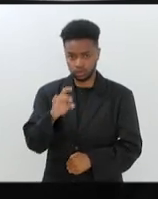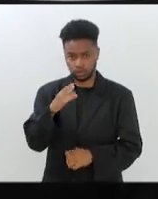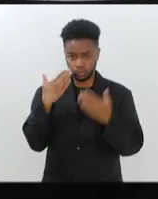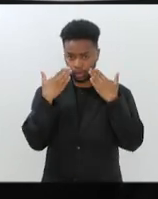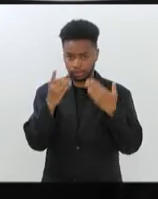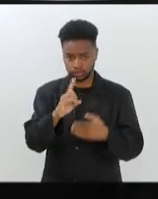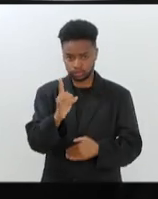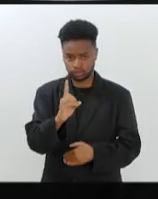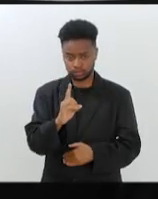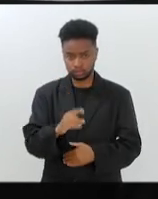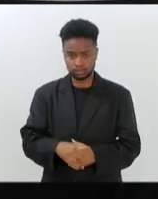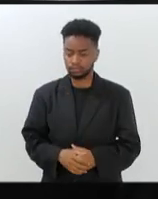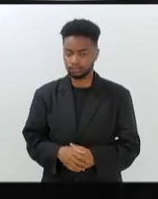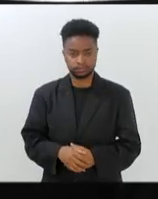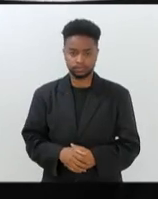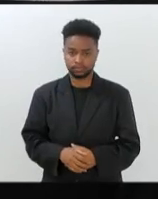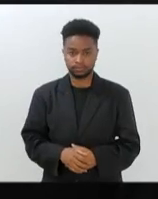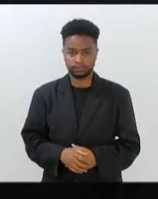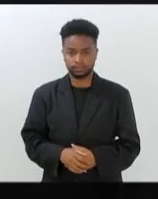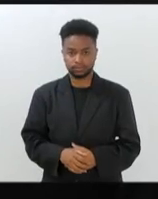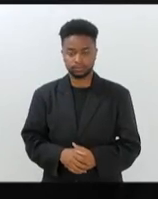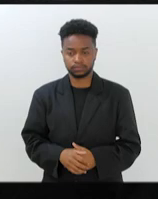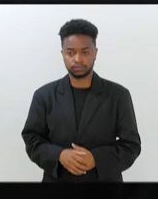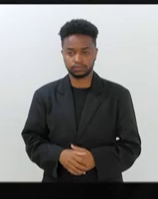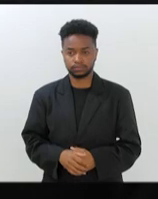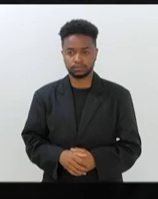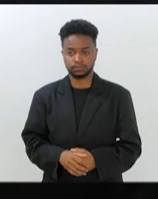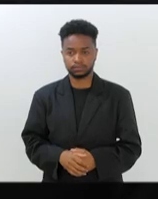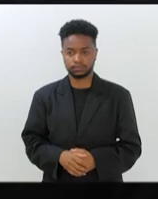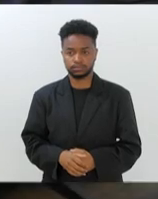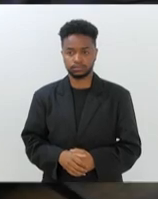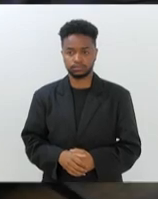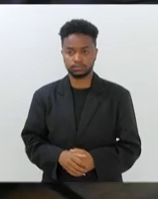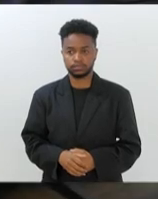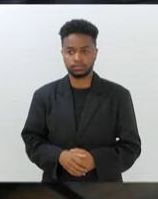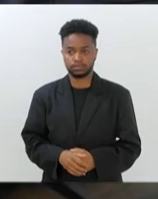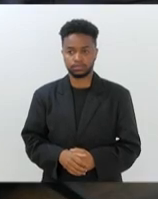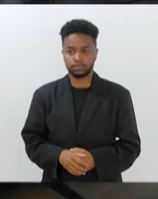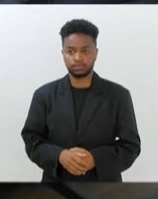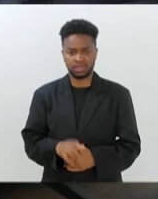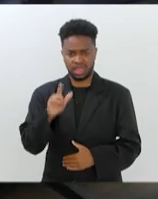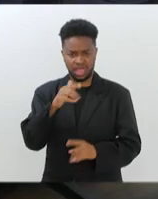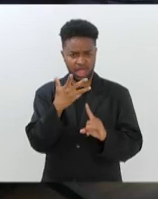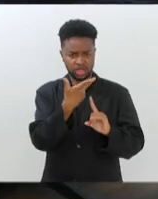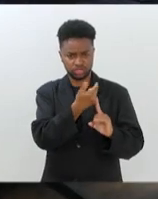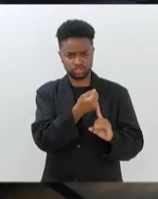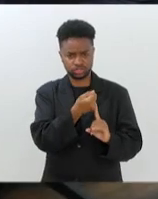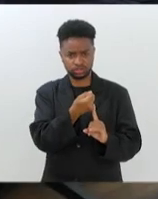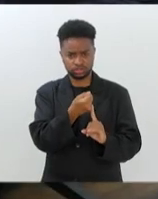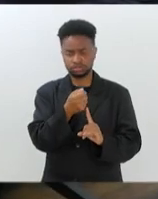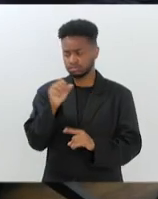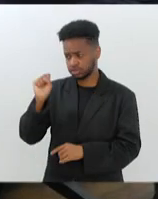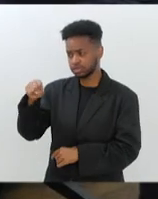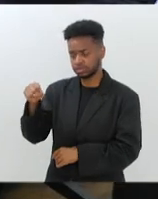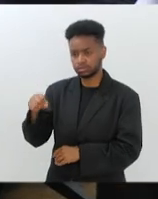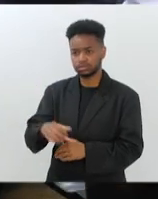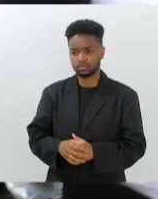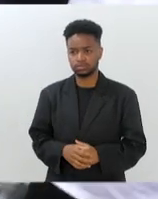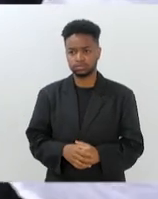se apresentou ela já se ela é artista é É artista sua sua filhada